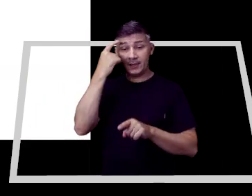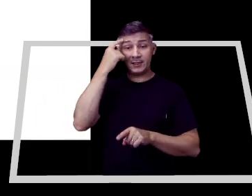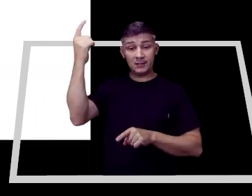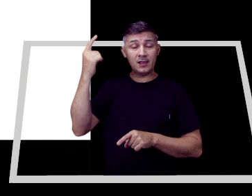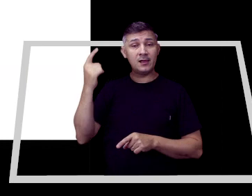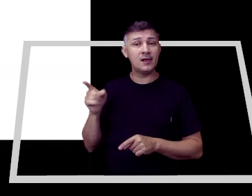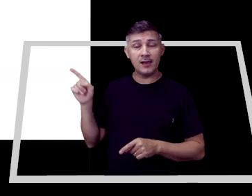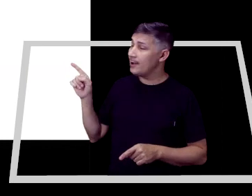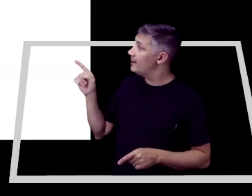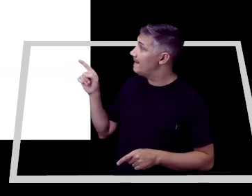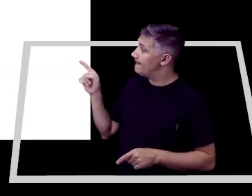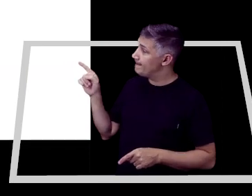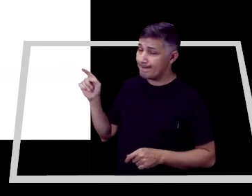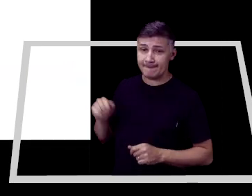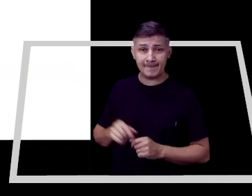aqui essa ideia